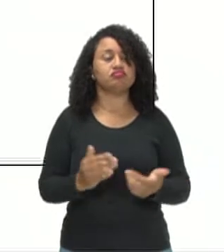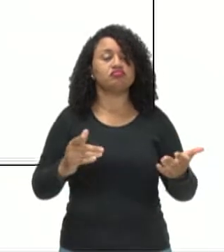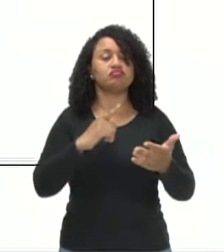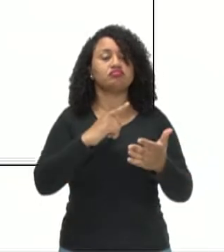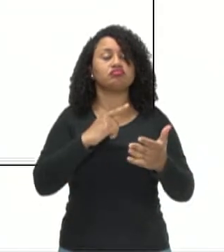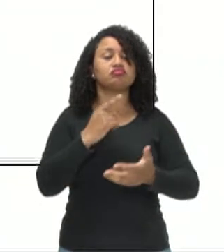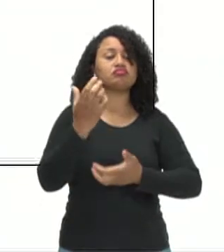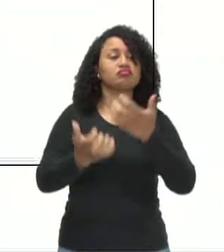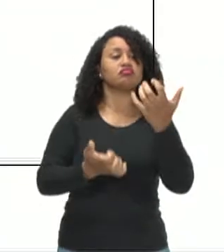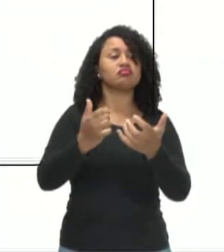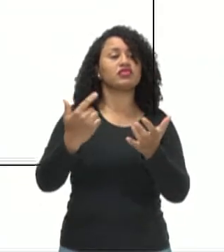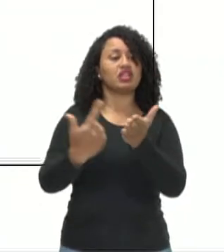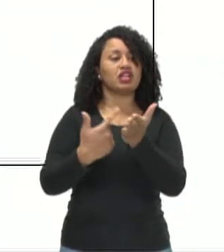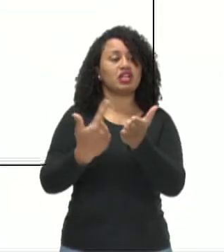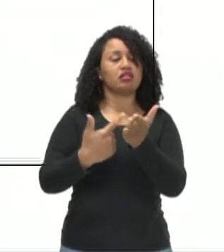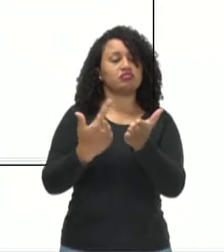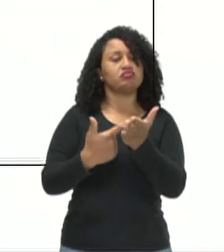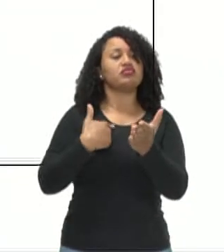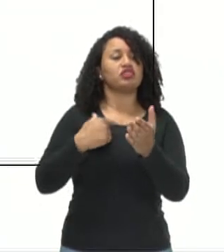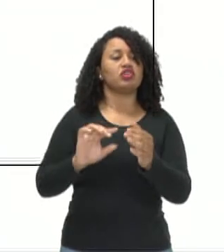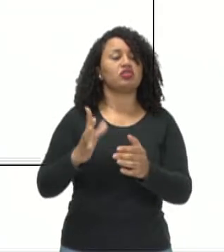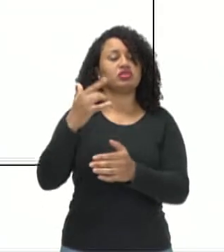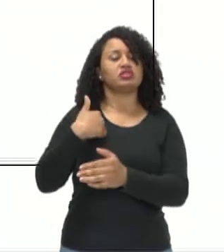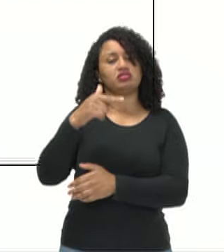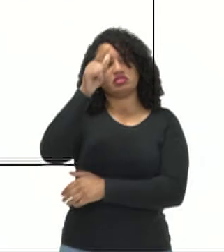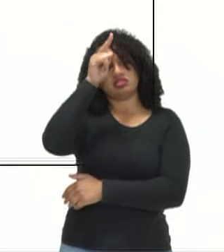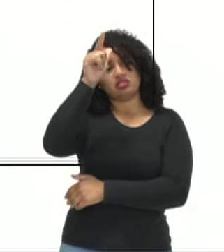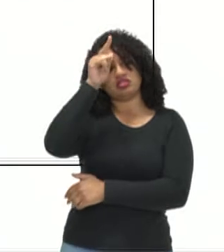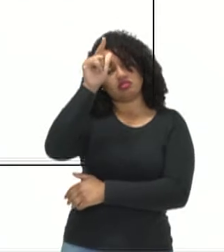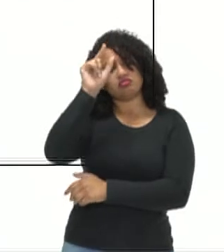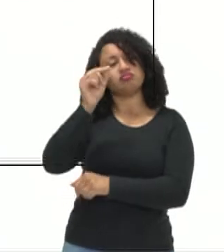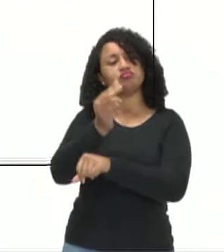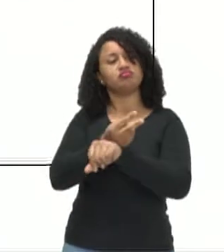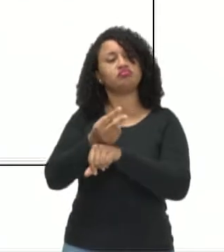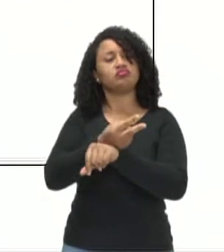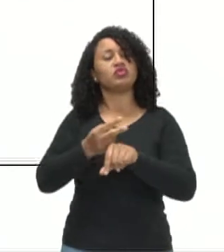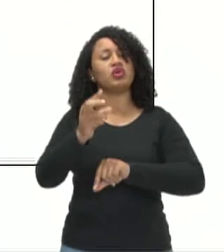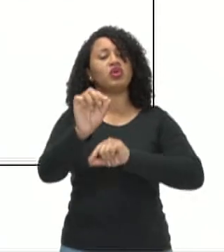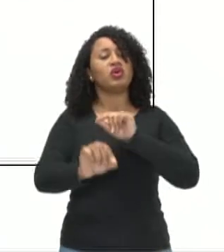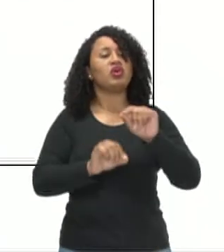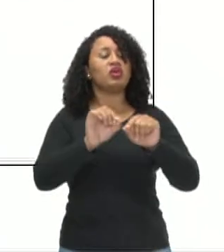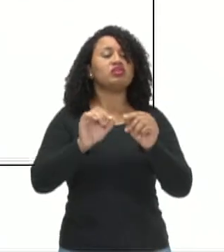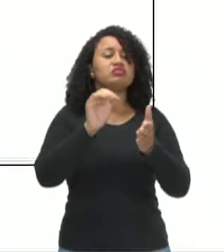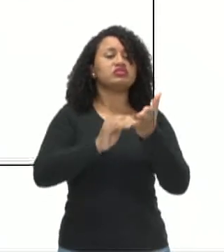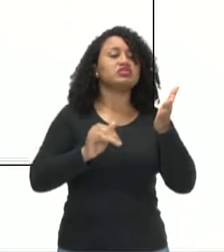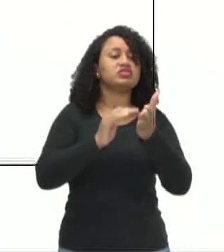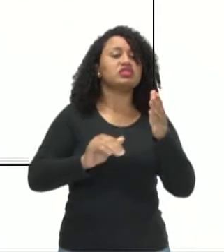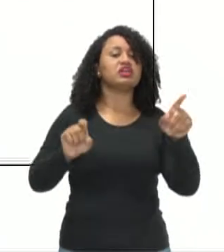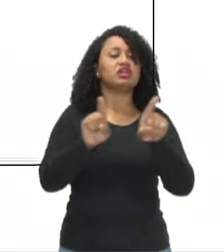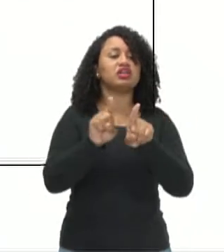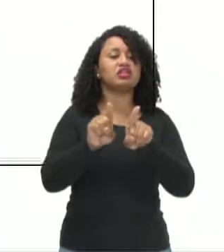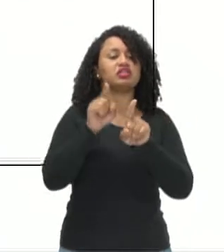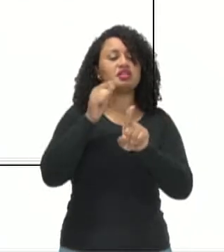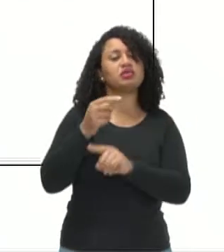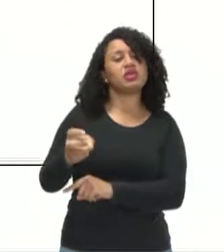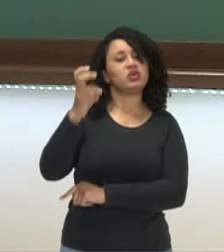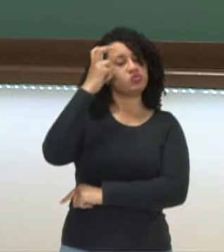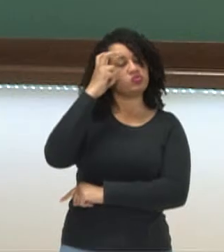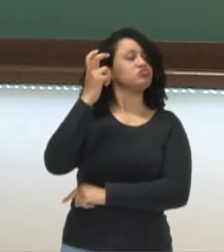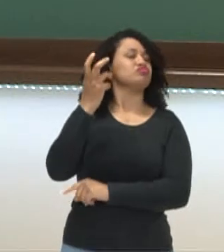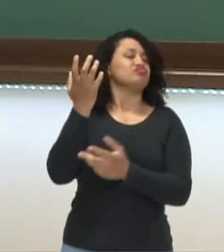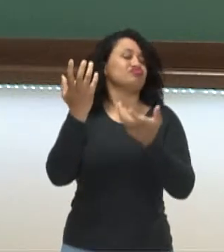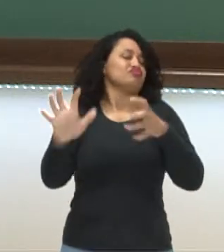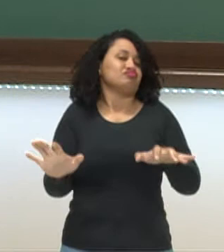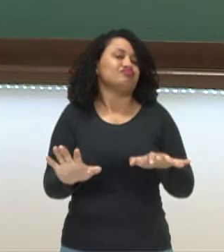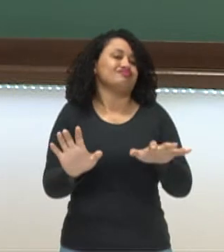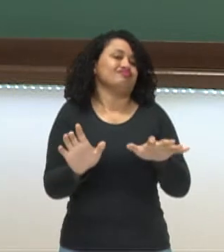grande queima de livros que foi feita na Alemanha, o qual eles procuravam então também eliminar aquela cultura que eles não